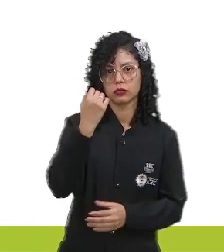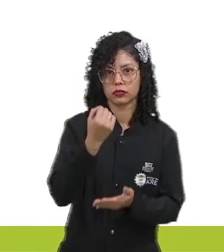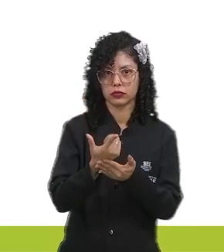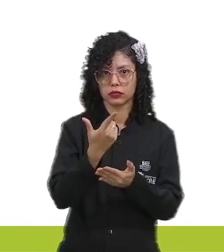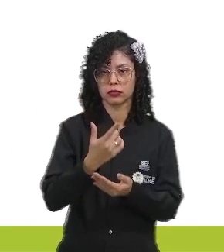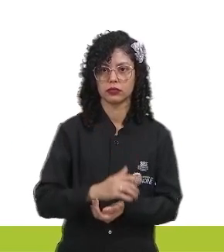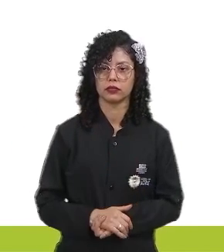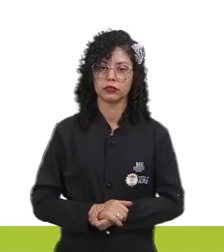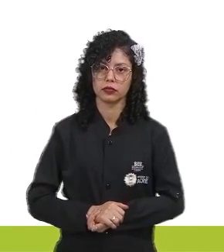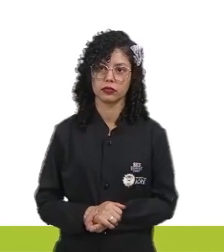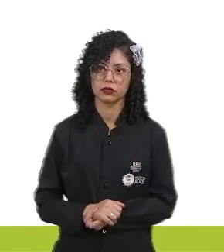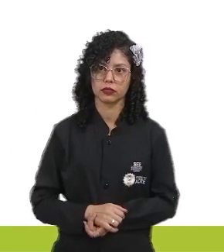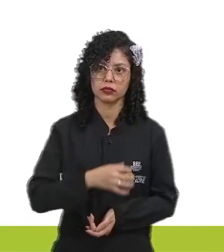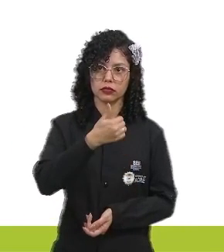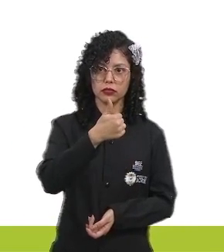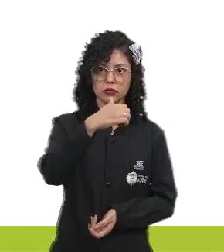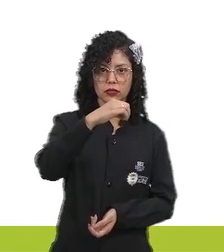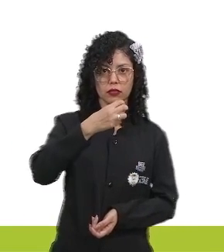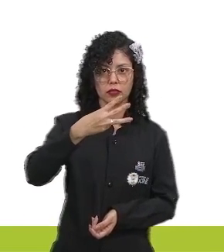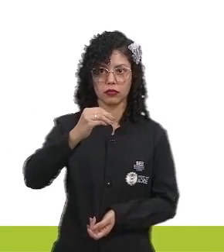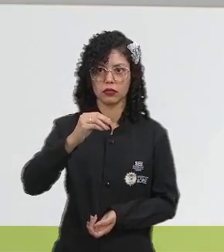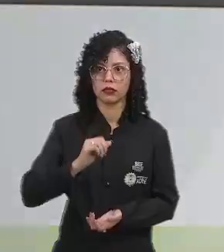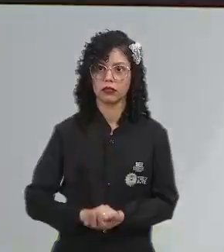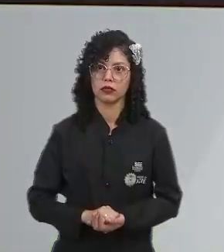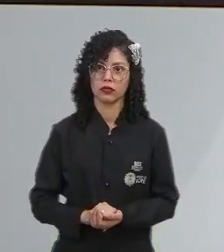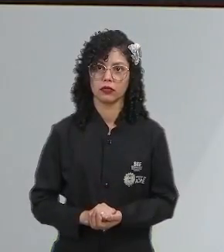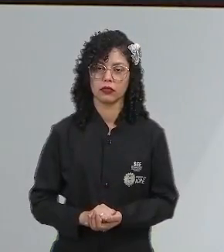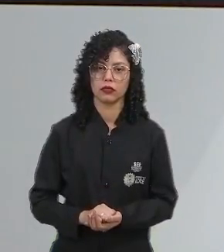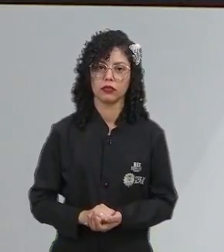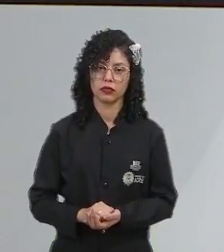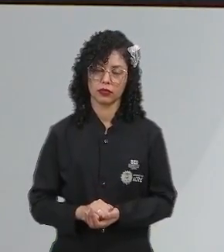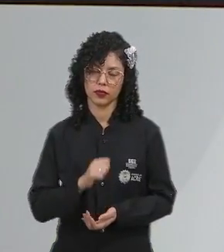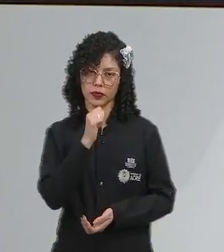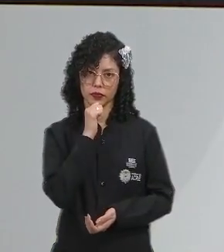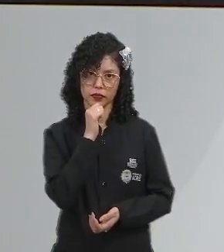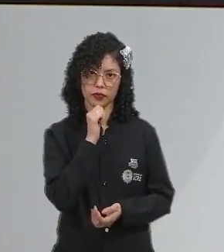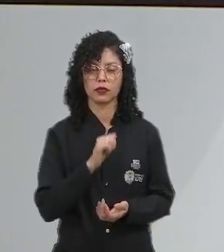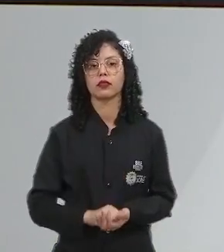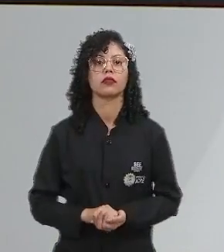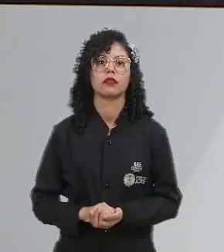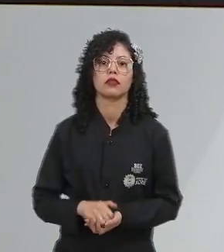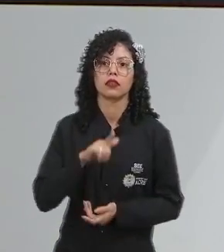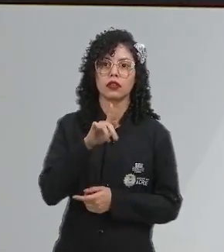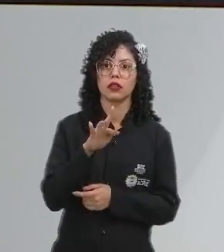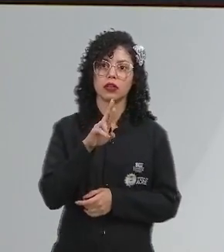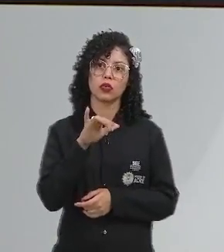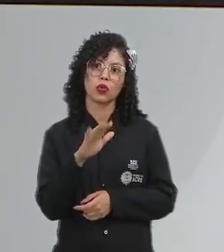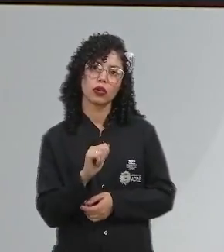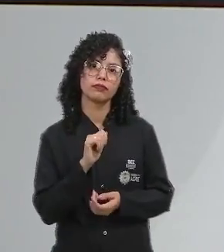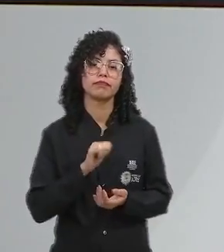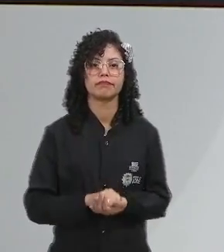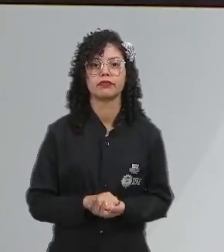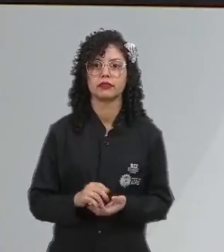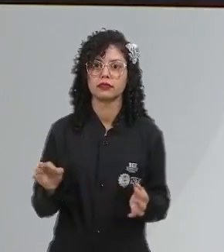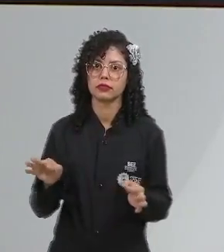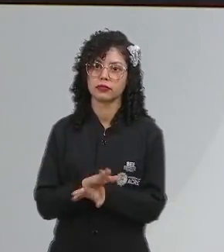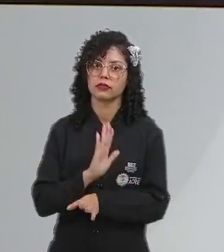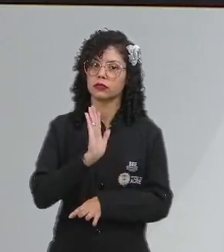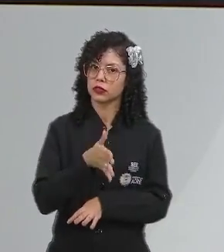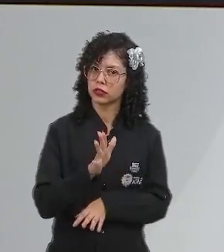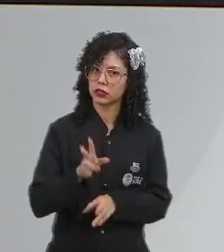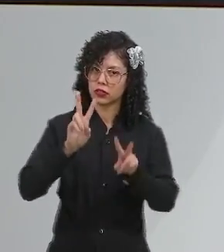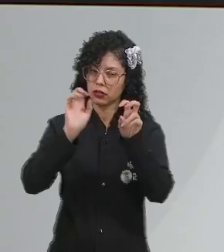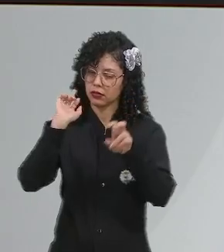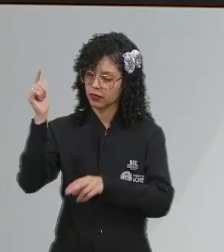comprador. Então, em 1930, após o golpe, né, de Getúlio Vargas, sobre o presidente Washington Luiz, que já é um assunto